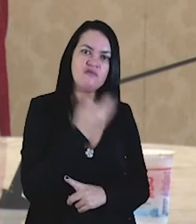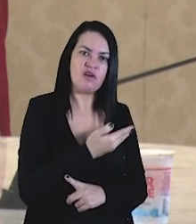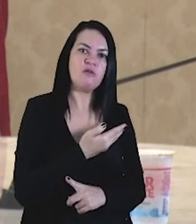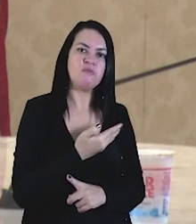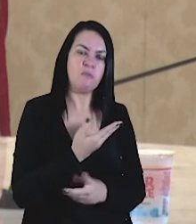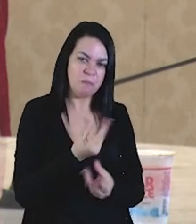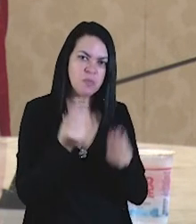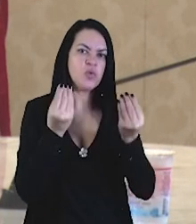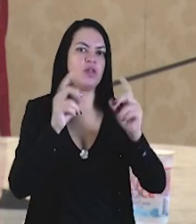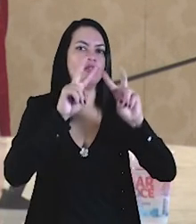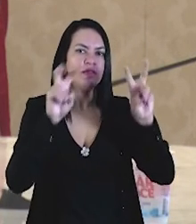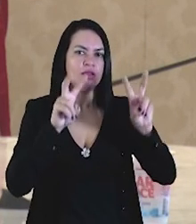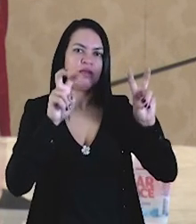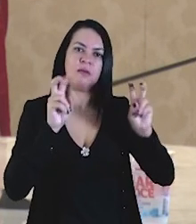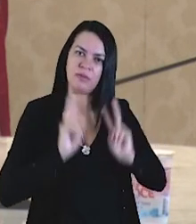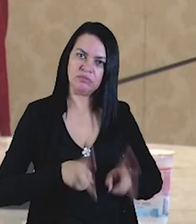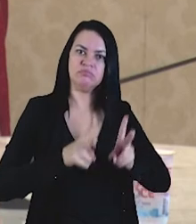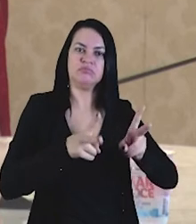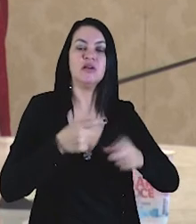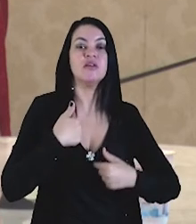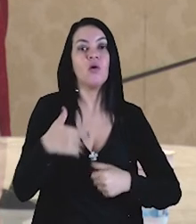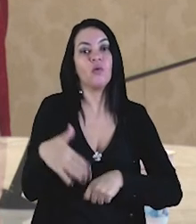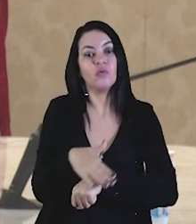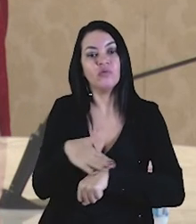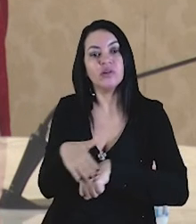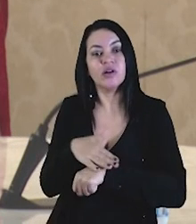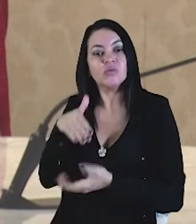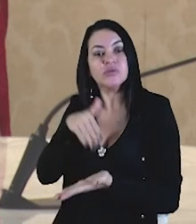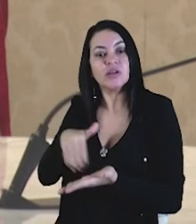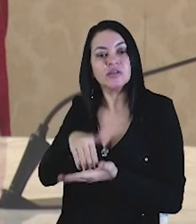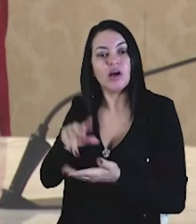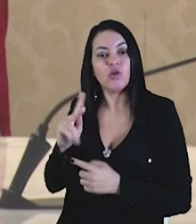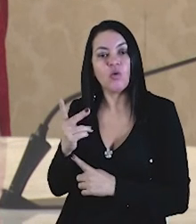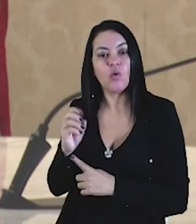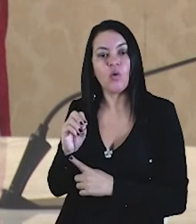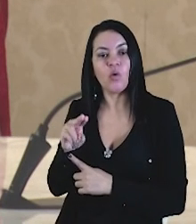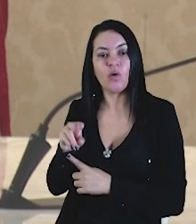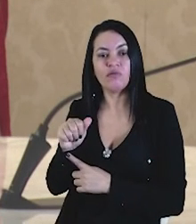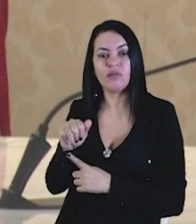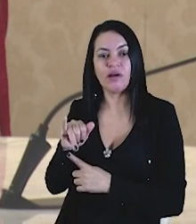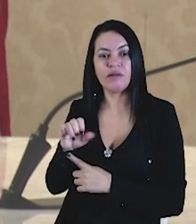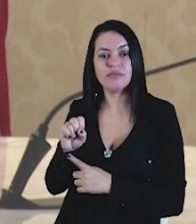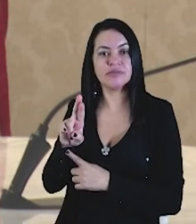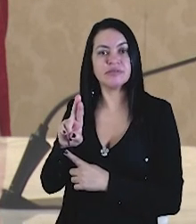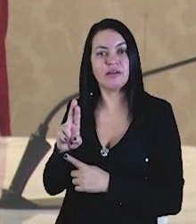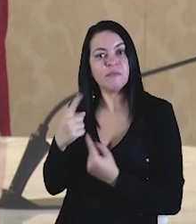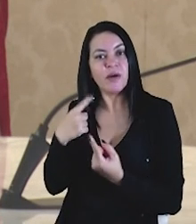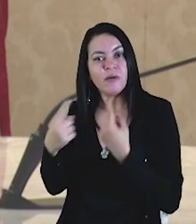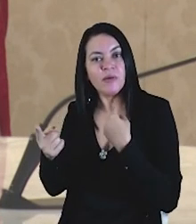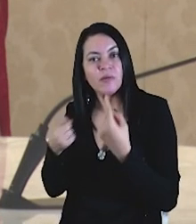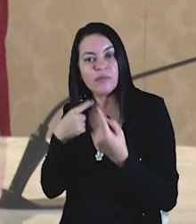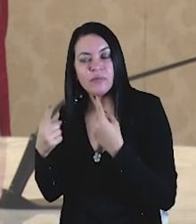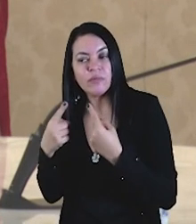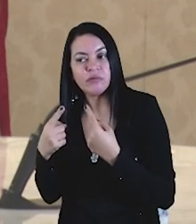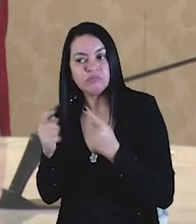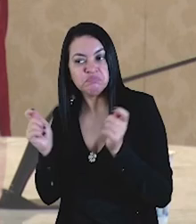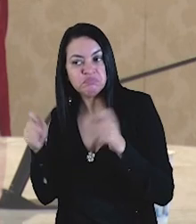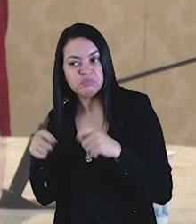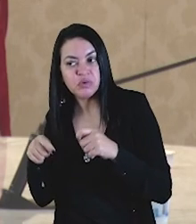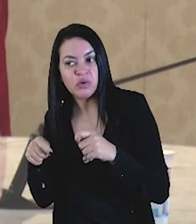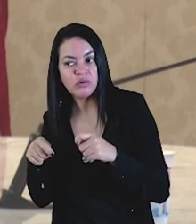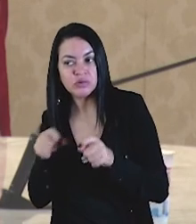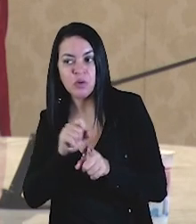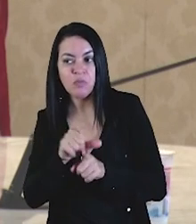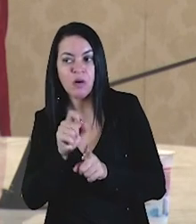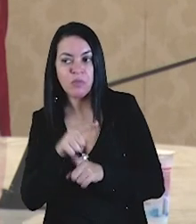muito nesse tema o e eu conversei com o secretário Ronaldo e nós viabilizamos lá alocação